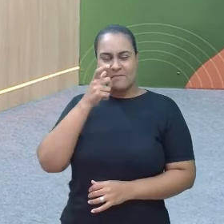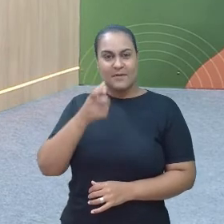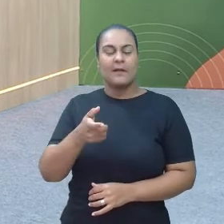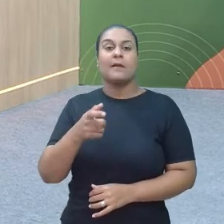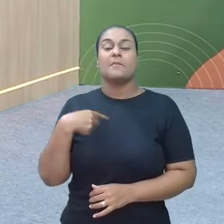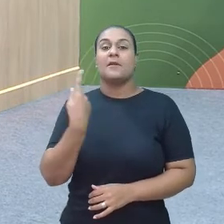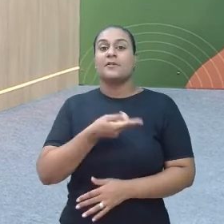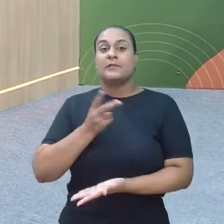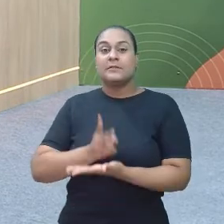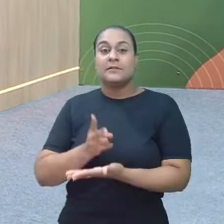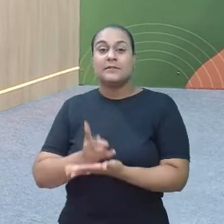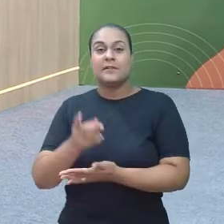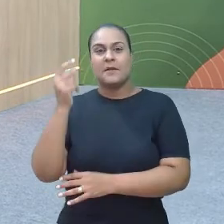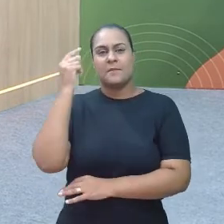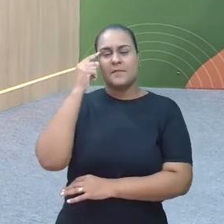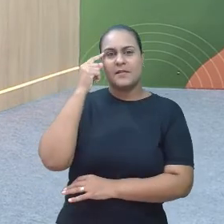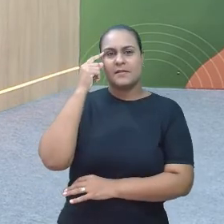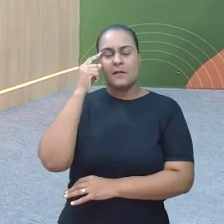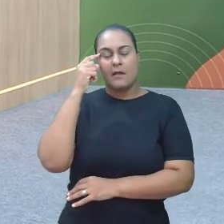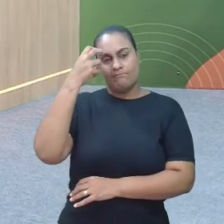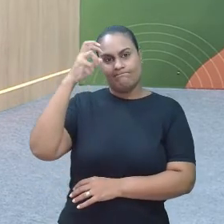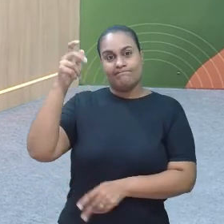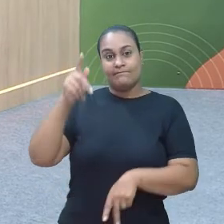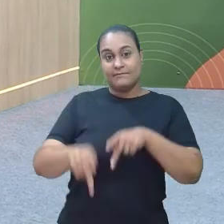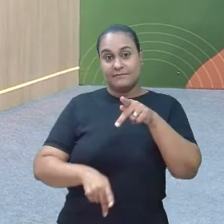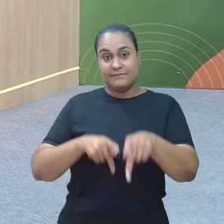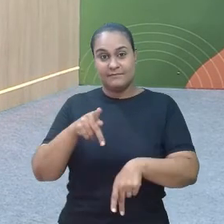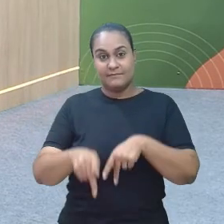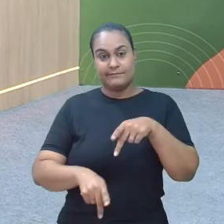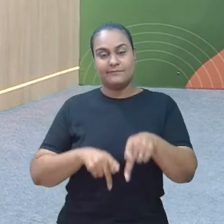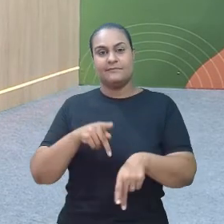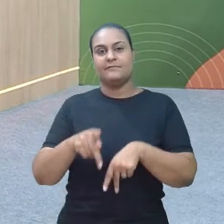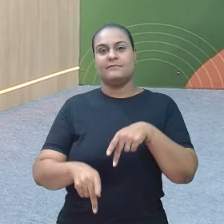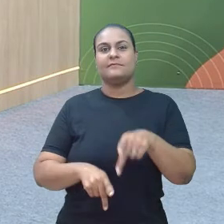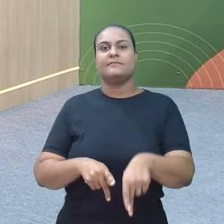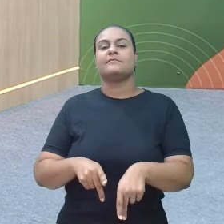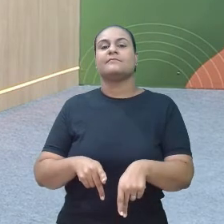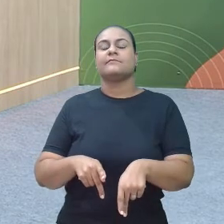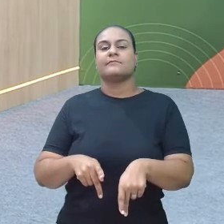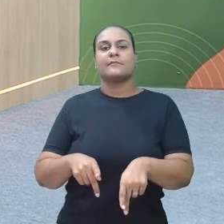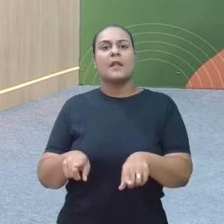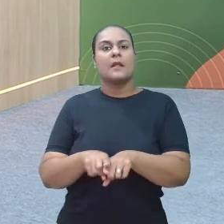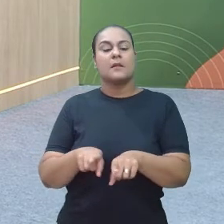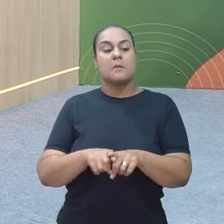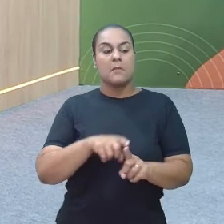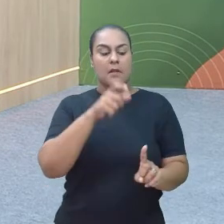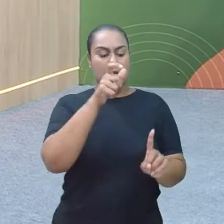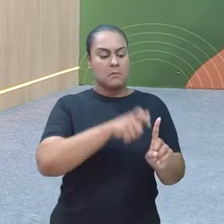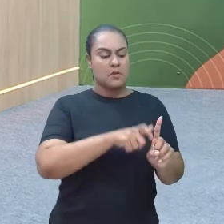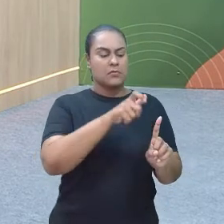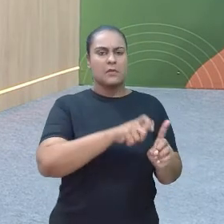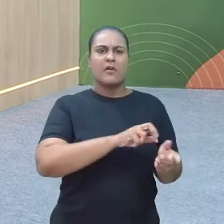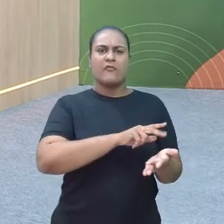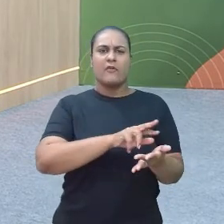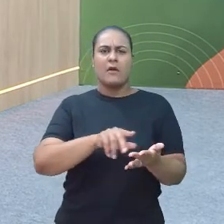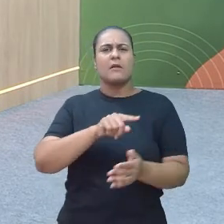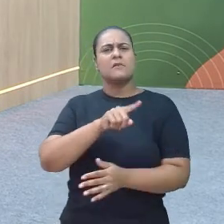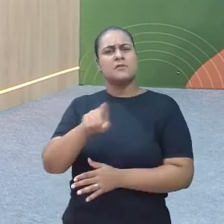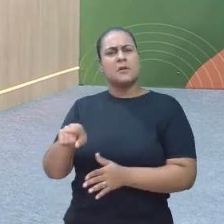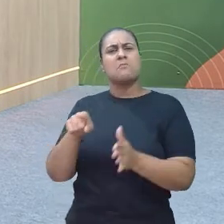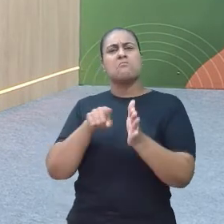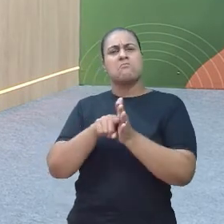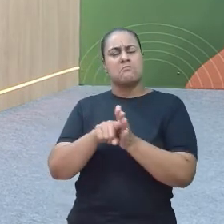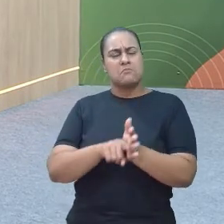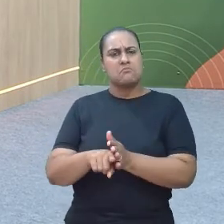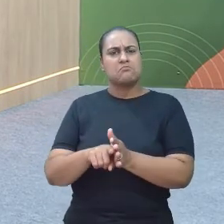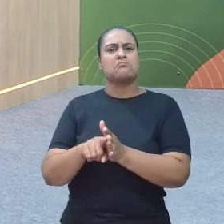gente continuar pensando na cultura popular, né, sobretudo, né, esses personagens que vocês podem pesquisar, Mateus,